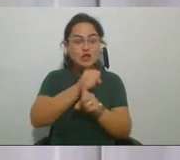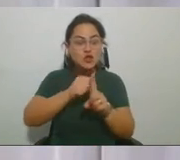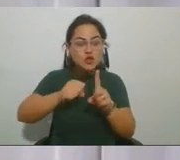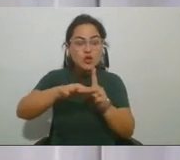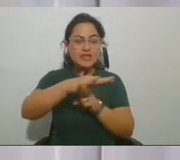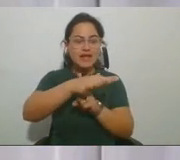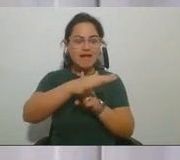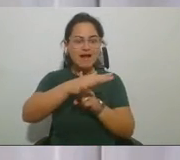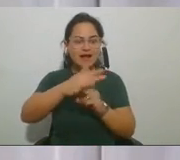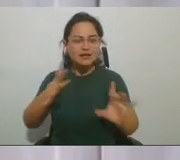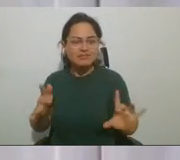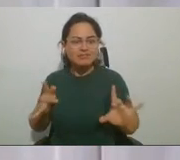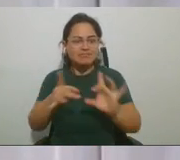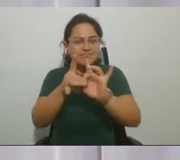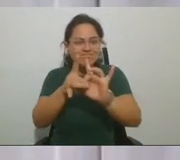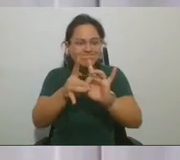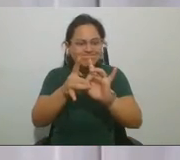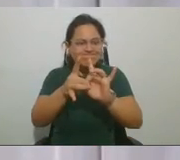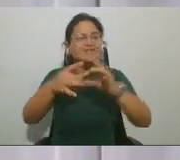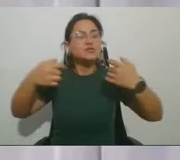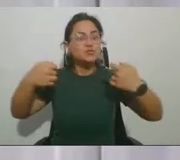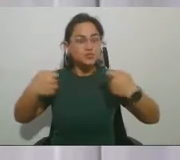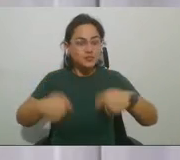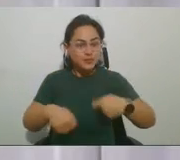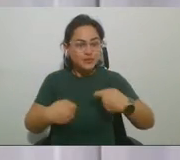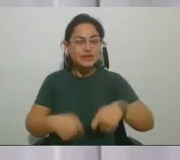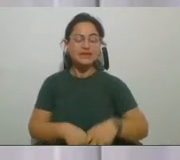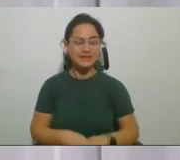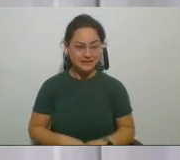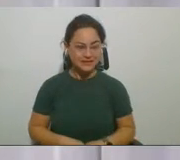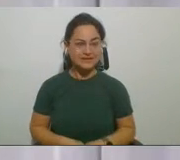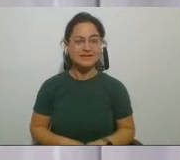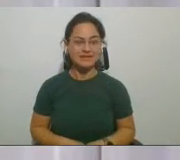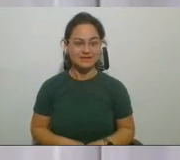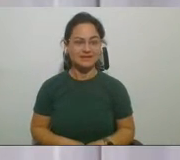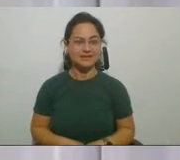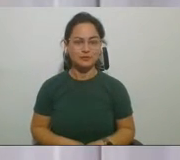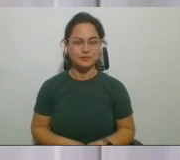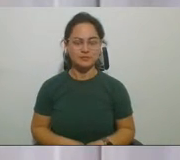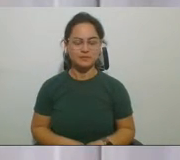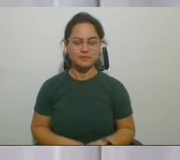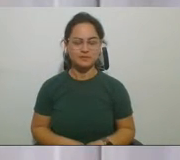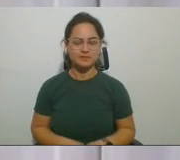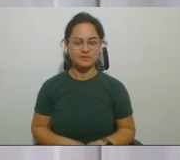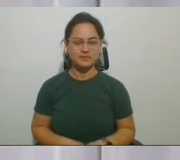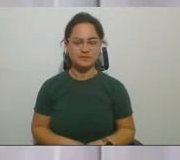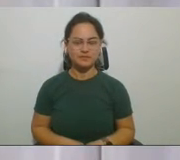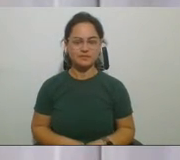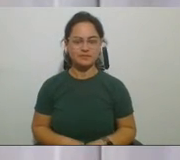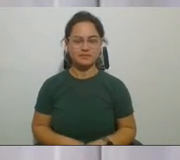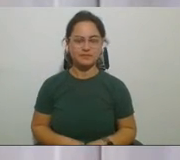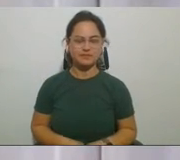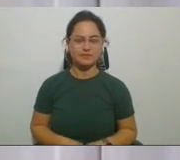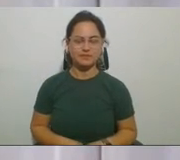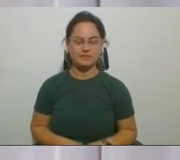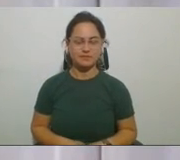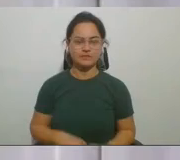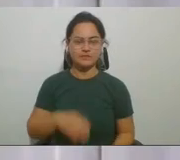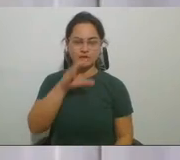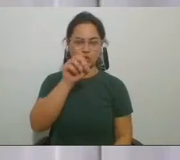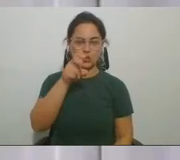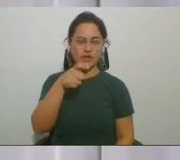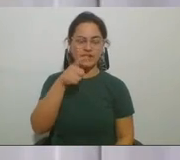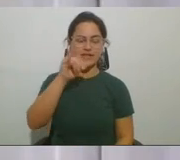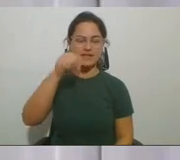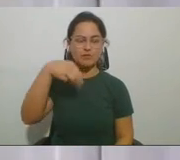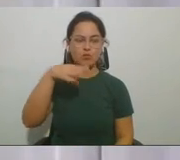Efetivamente, para não incorrer mais na determinação de oxímoron, incluir frente